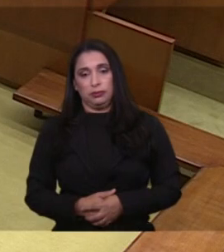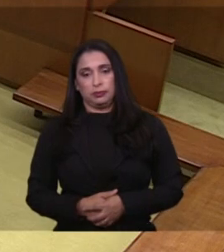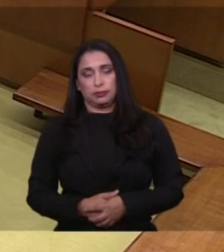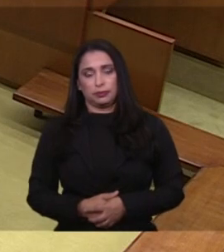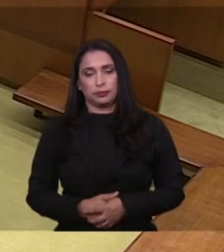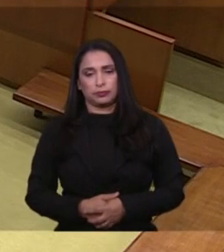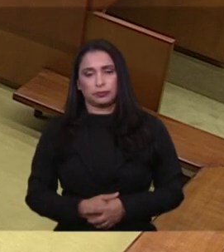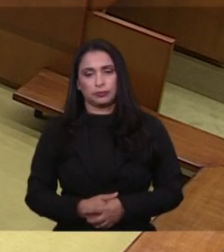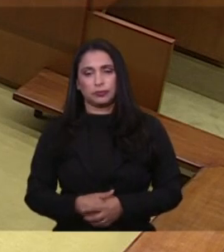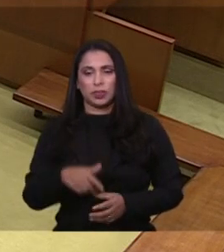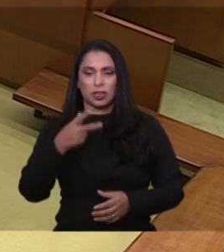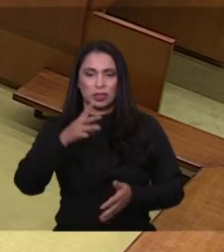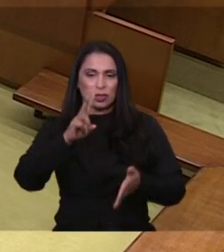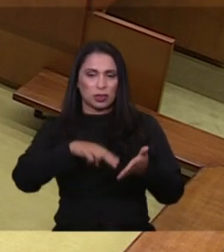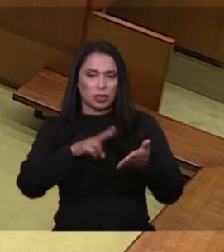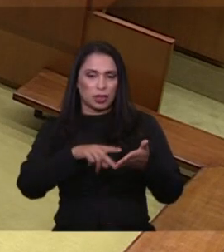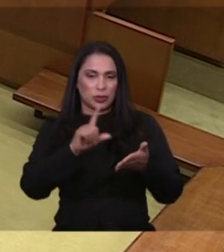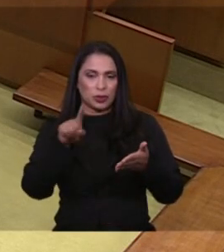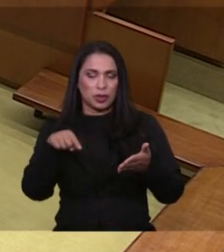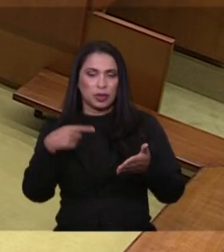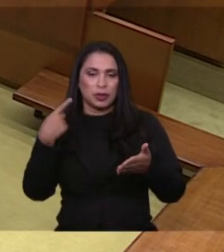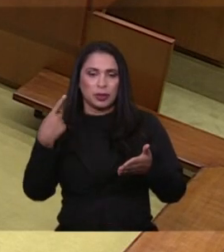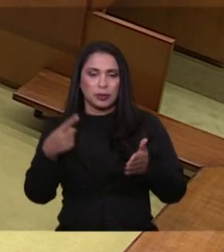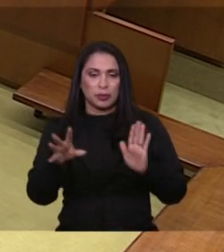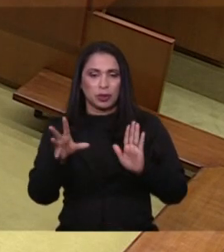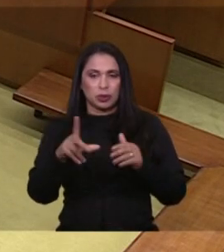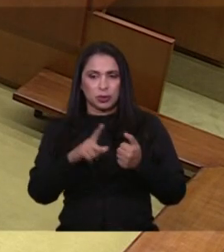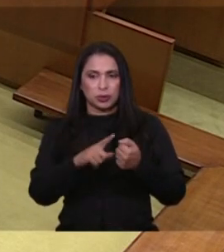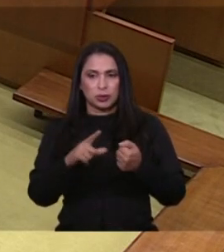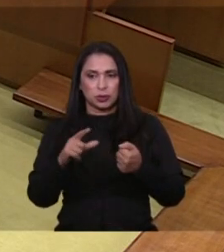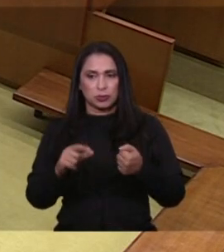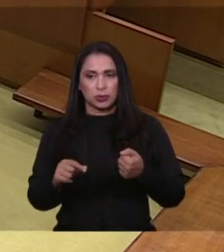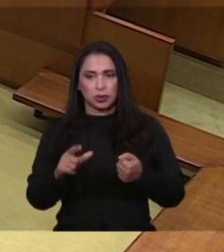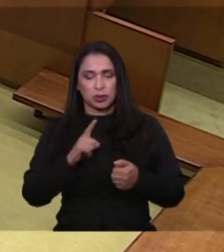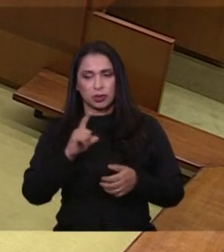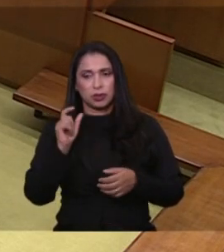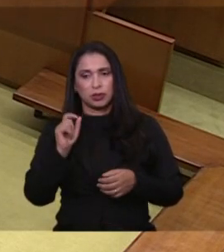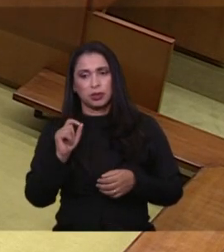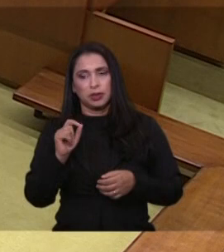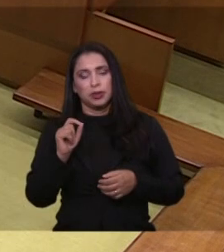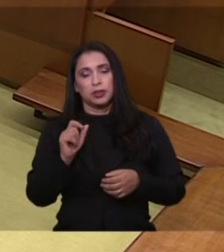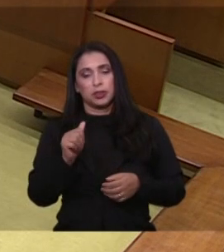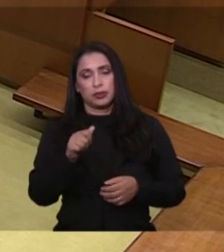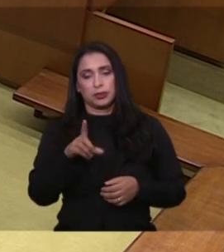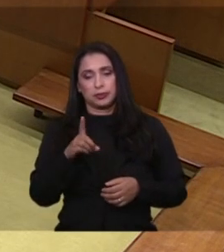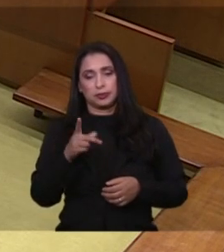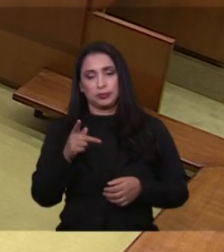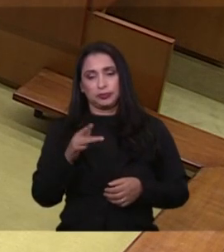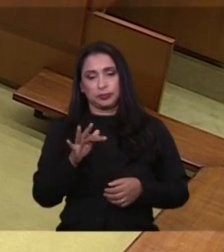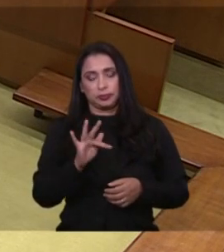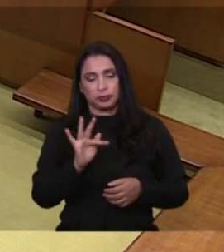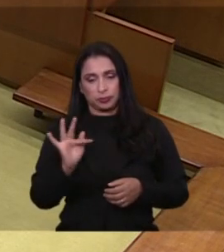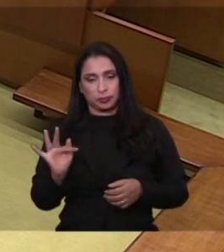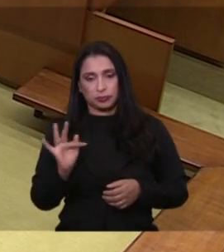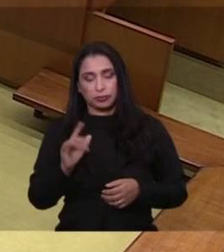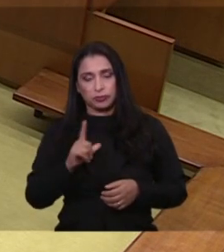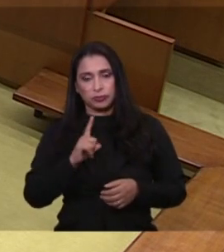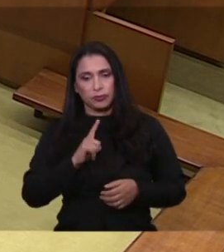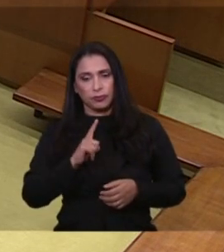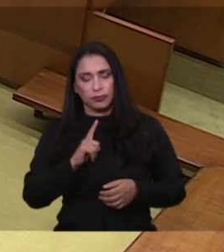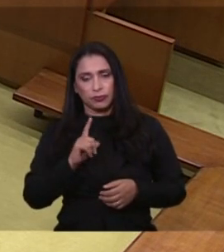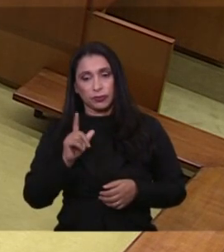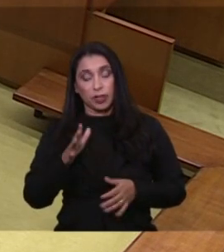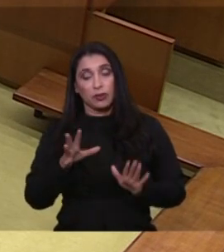depois, como também fez o mencioninho, o dispositivo e a proclamação da DPF, nós deixamos de modular nos